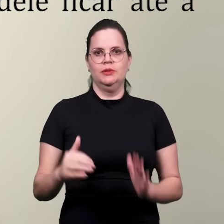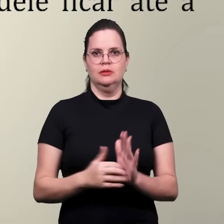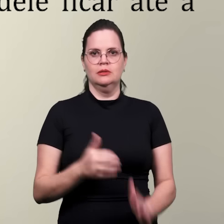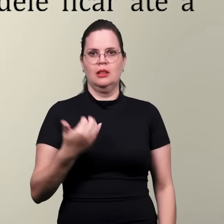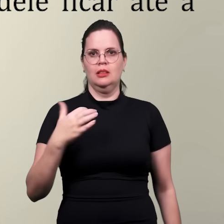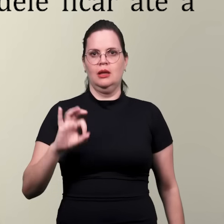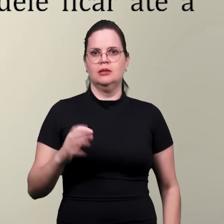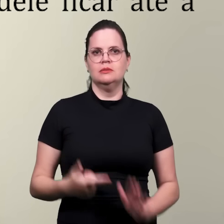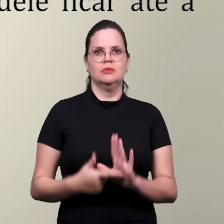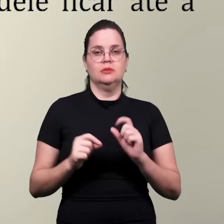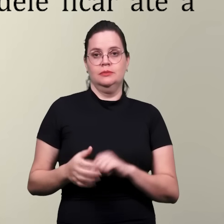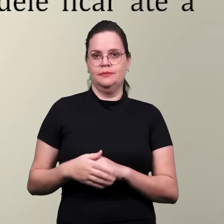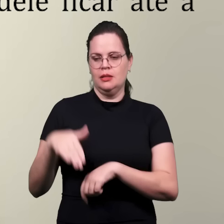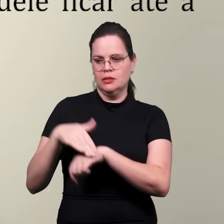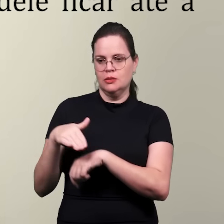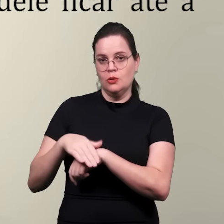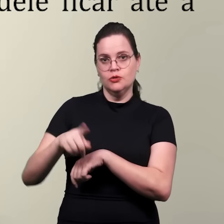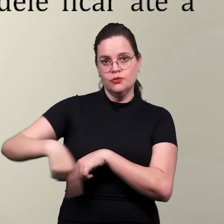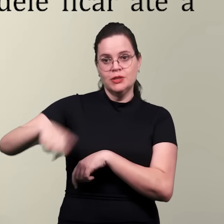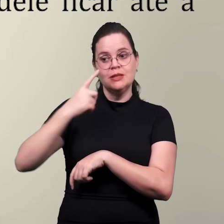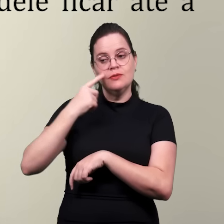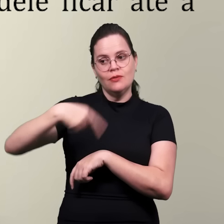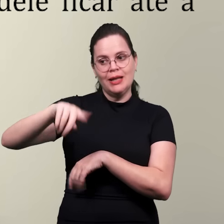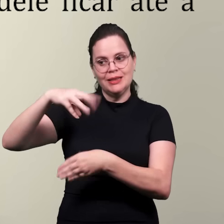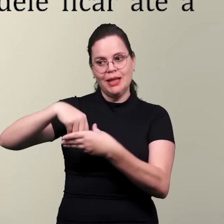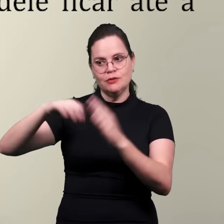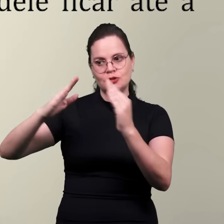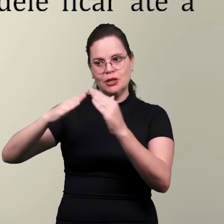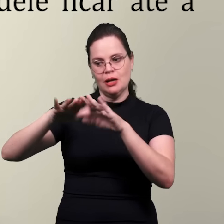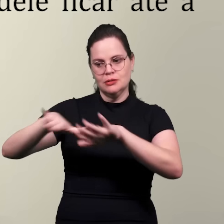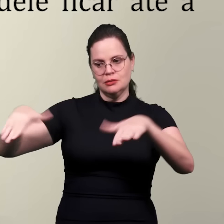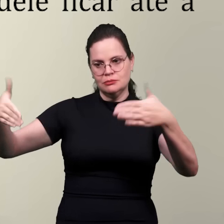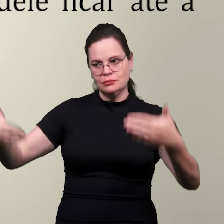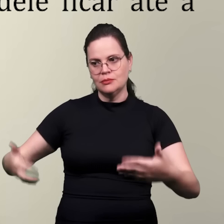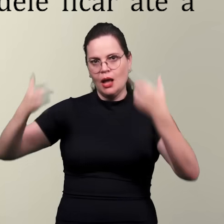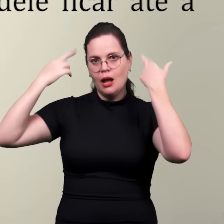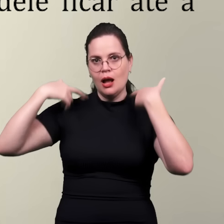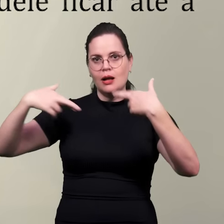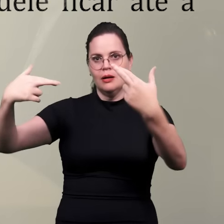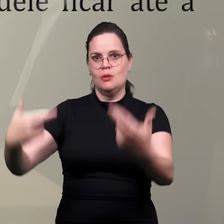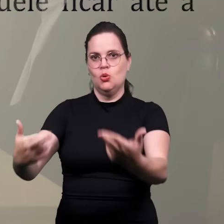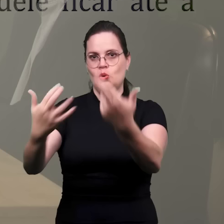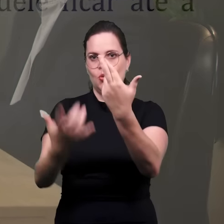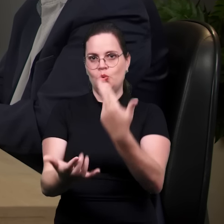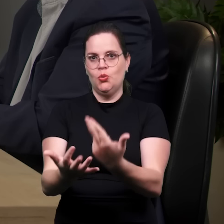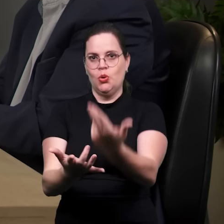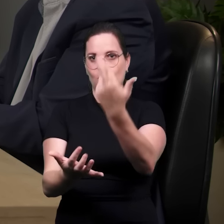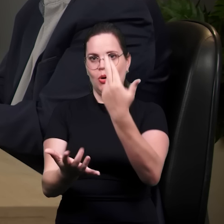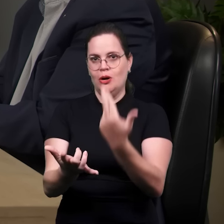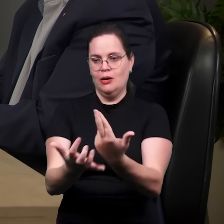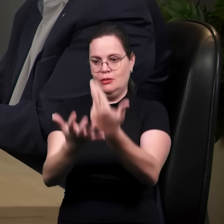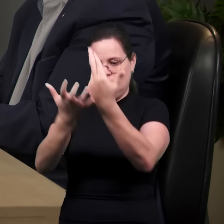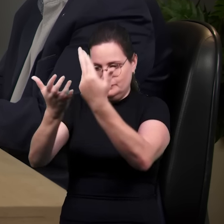naquela noite eles comeriam a carne assada no fogo, com pães ázimos e com ervas amargosas, né? Então a carne assada no